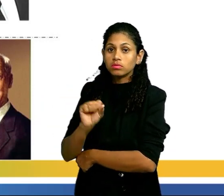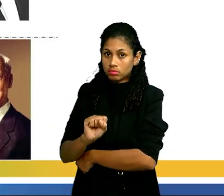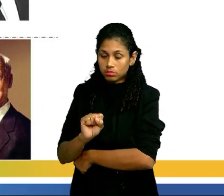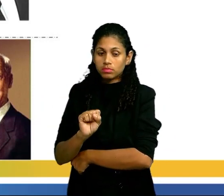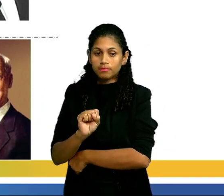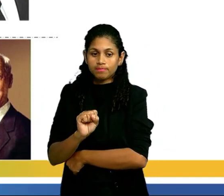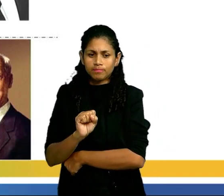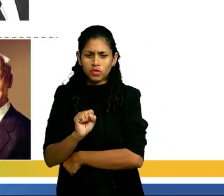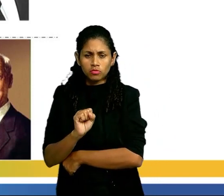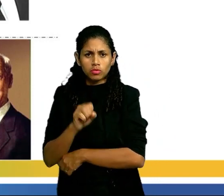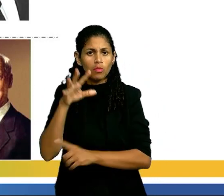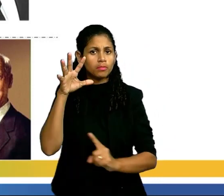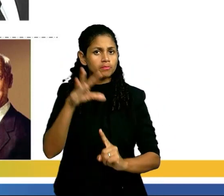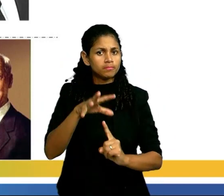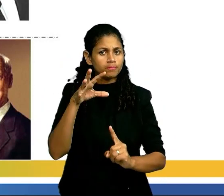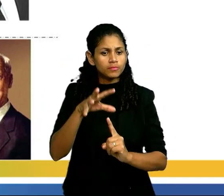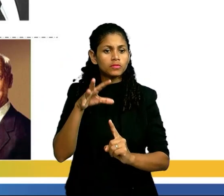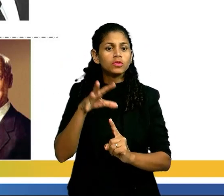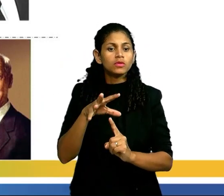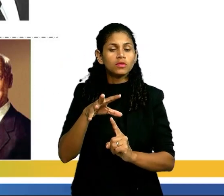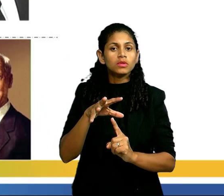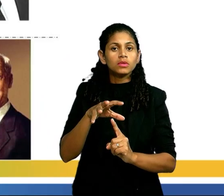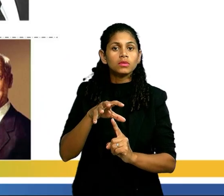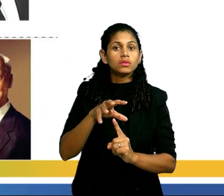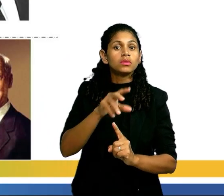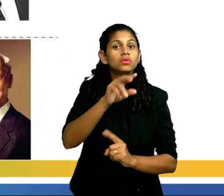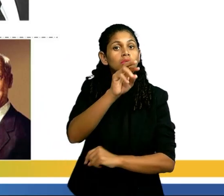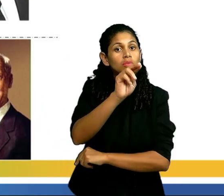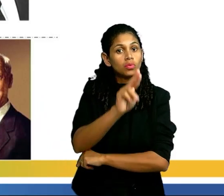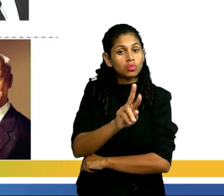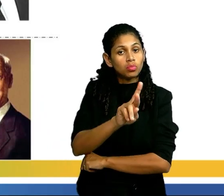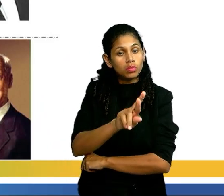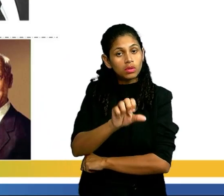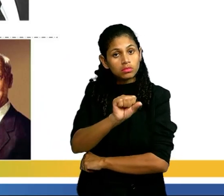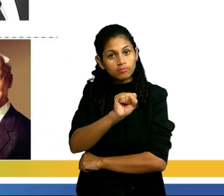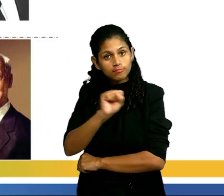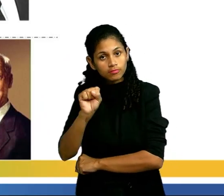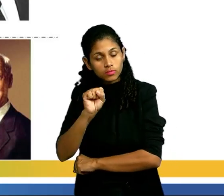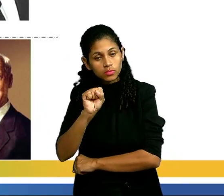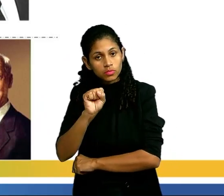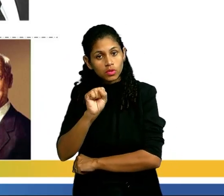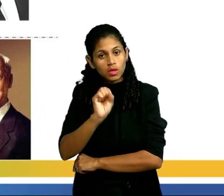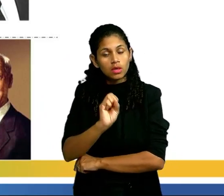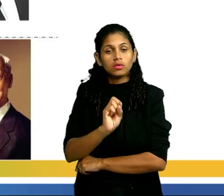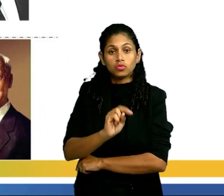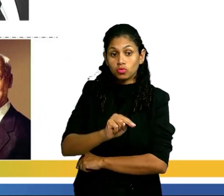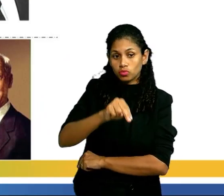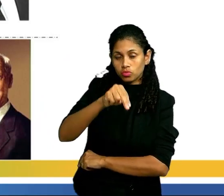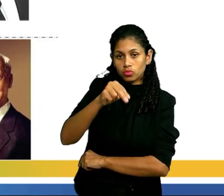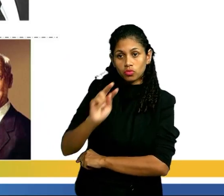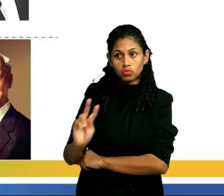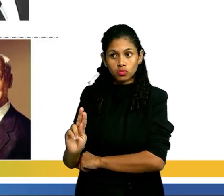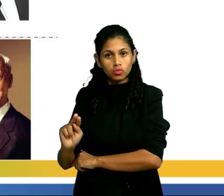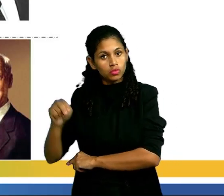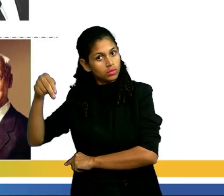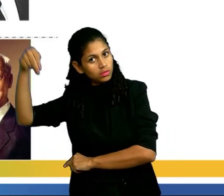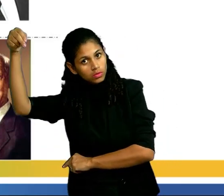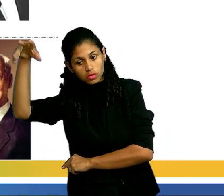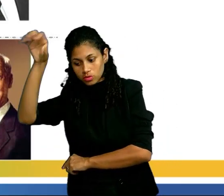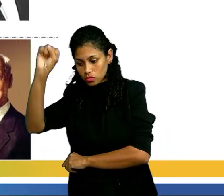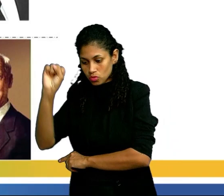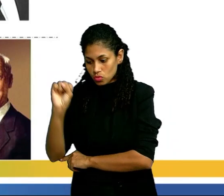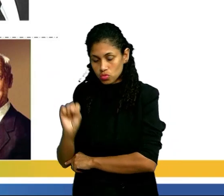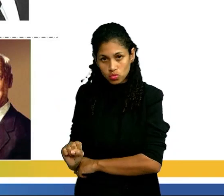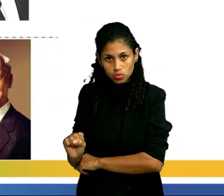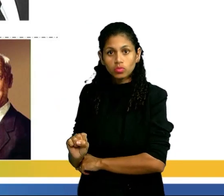influência dos socialistas e a parte sul sob influência dos capitalistas, perdão. Aí, como você está vendo,